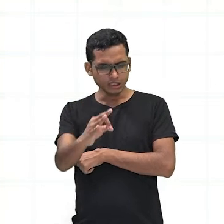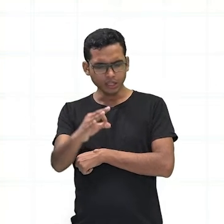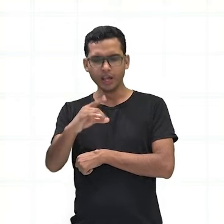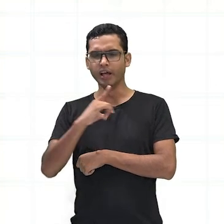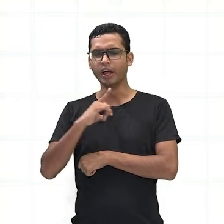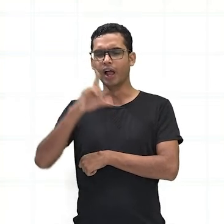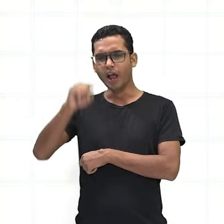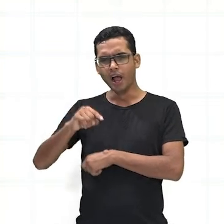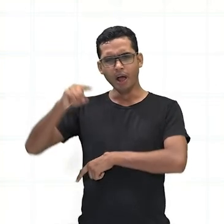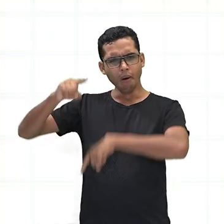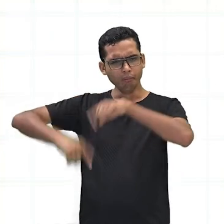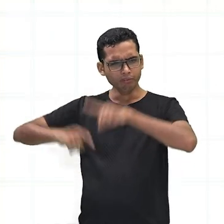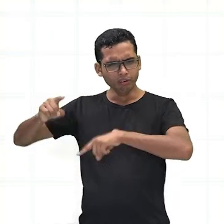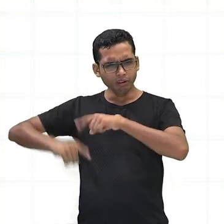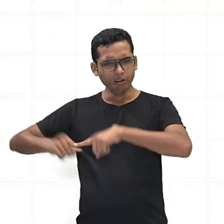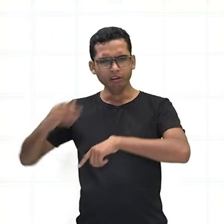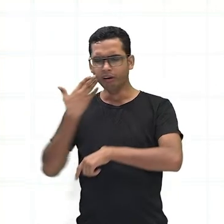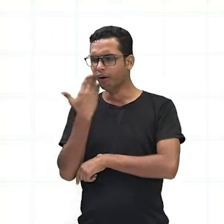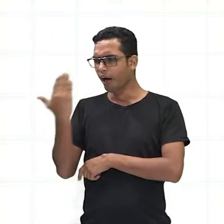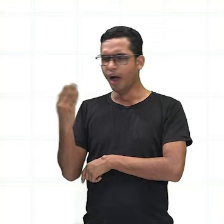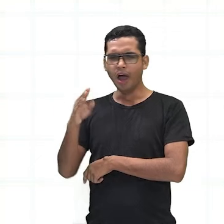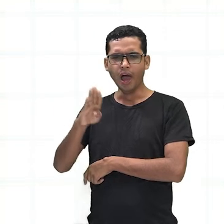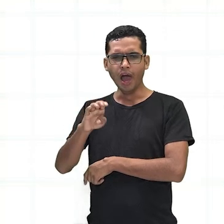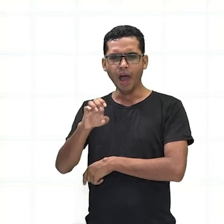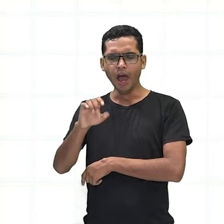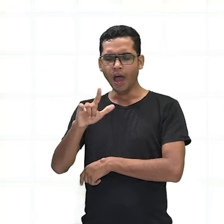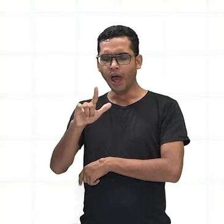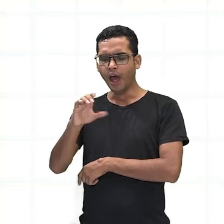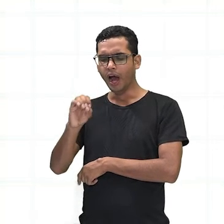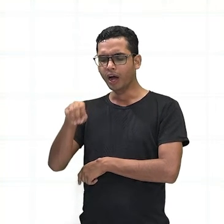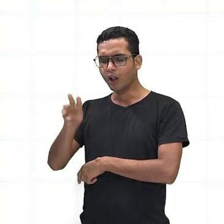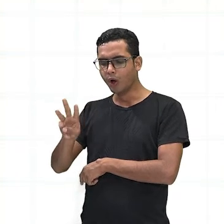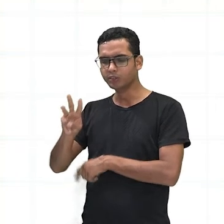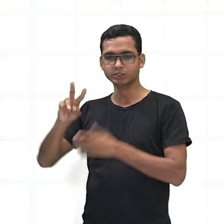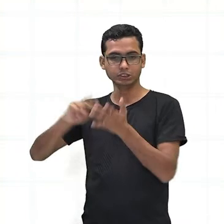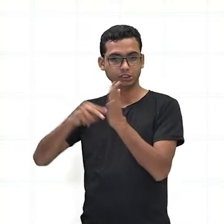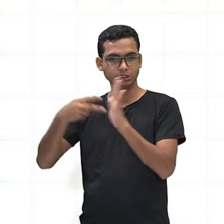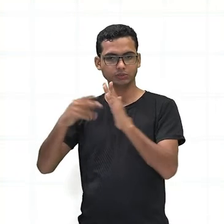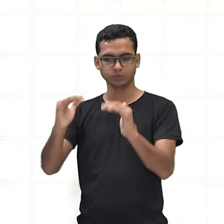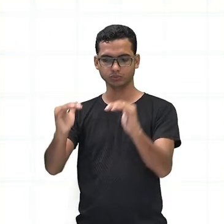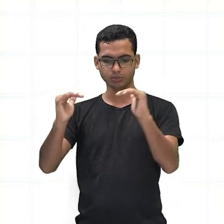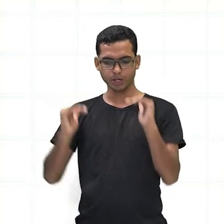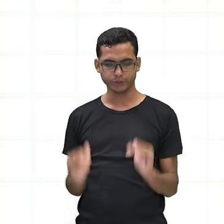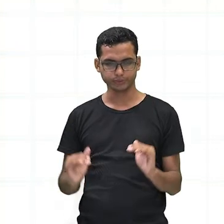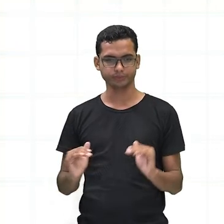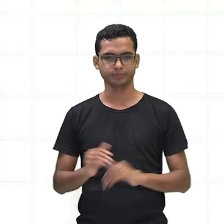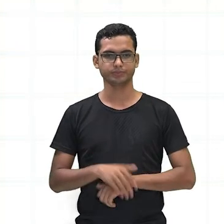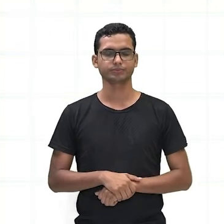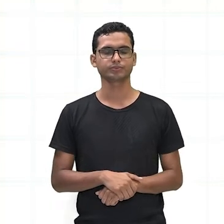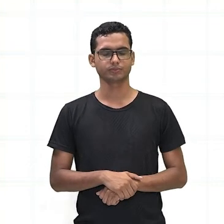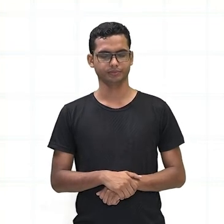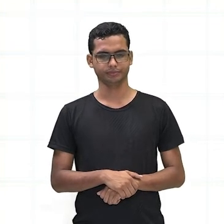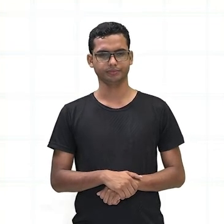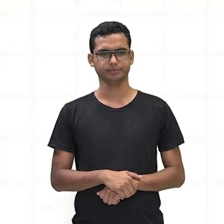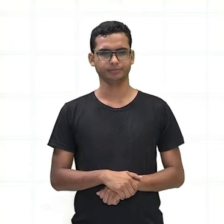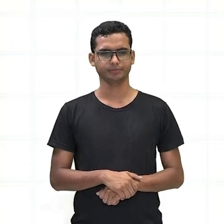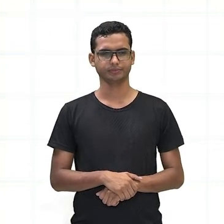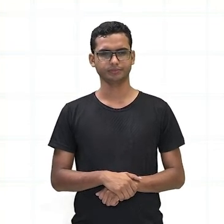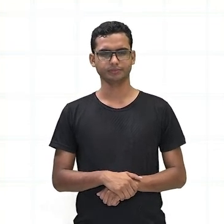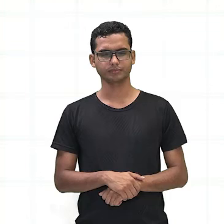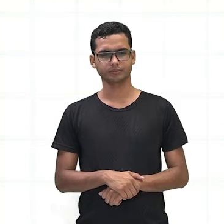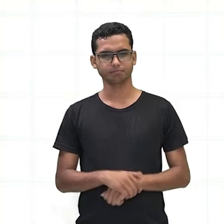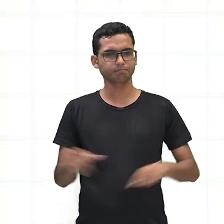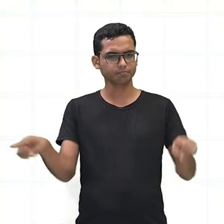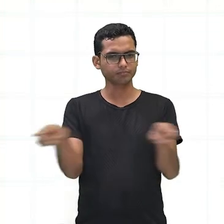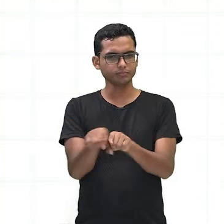pronome oblíquo, ok? Below. Below significa abaixo, abaixo.